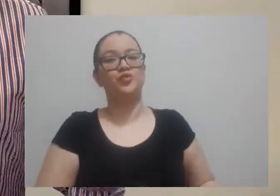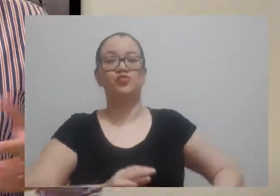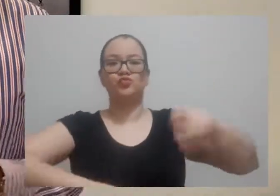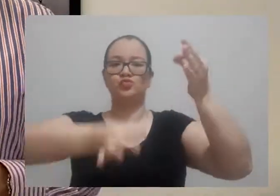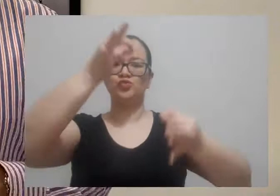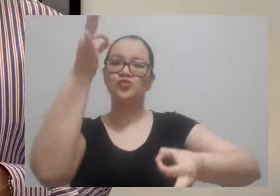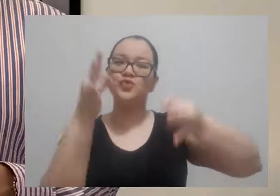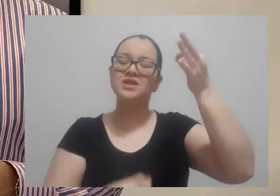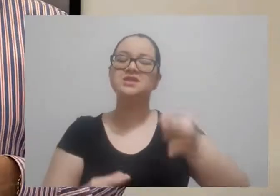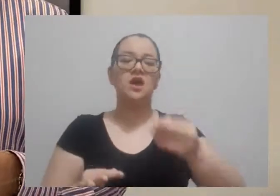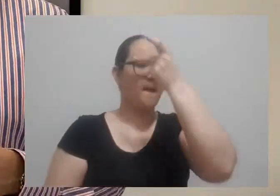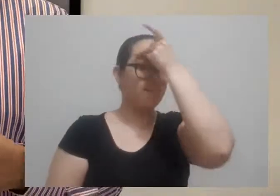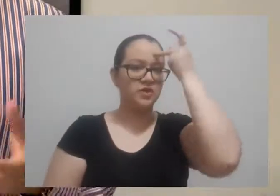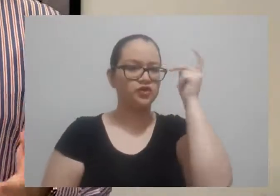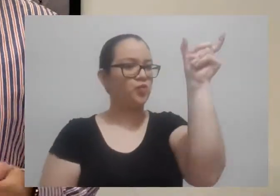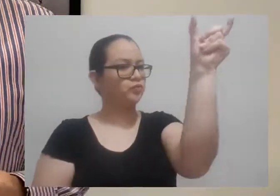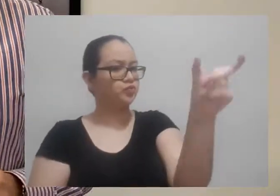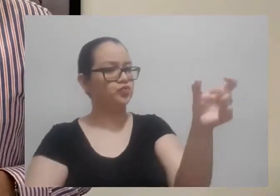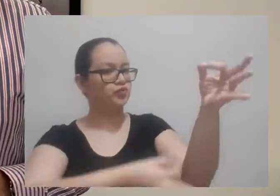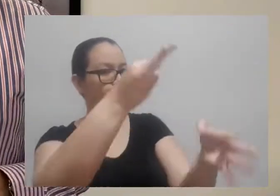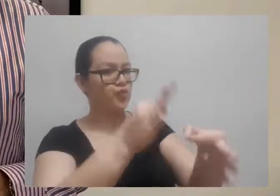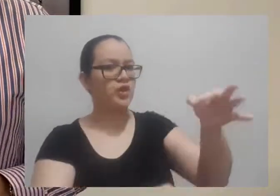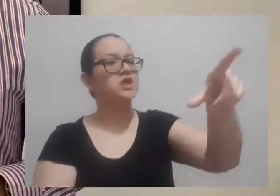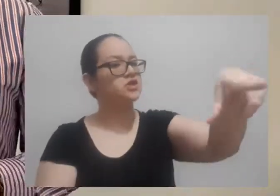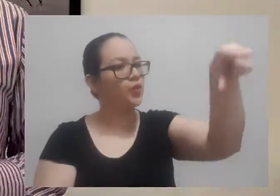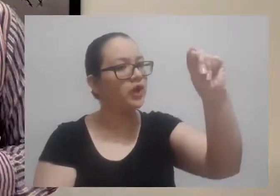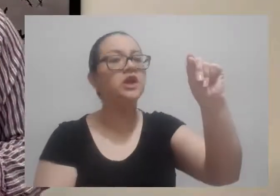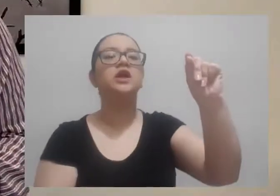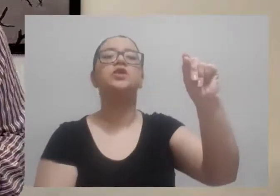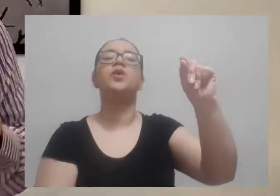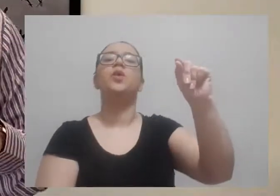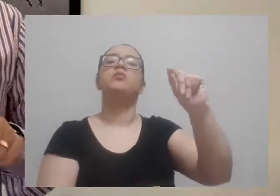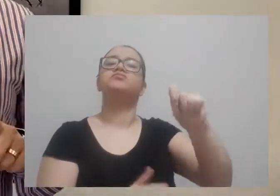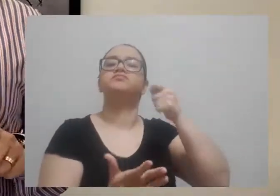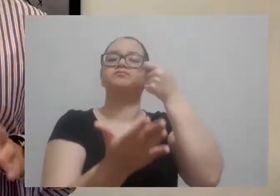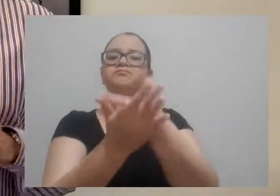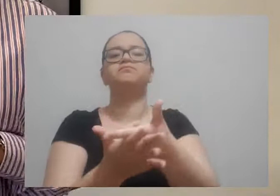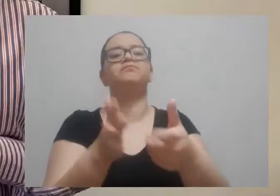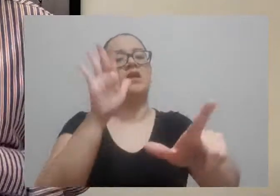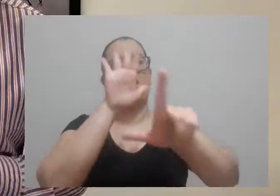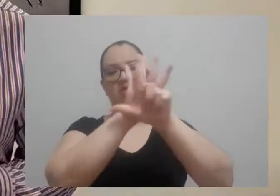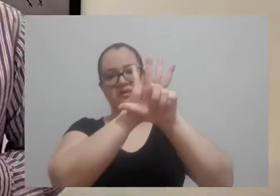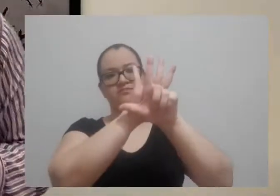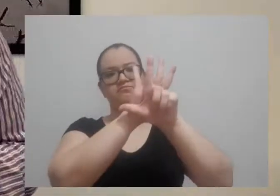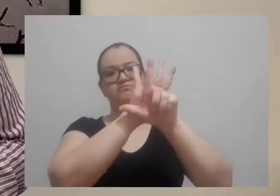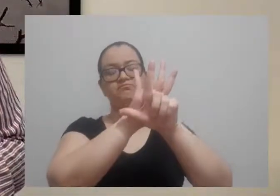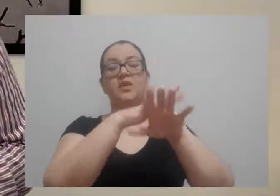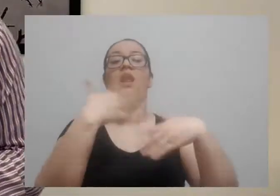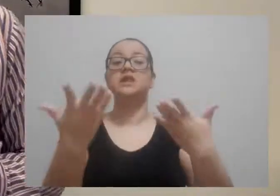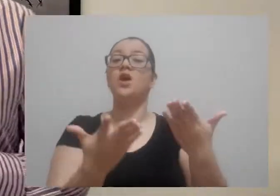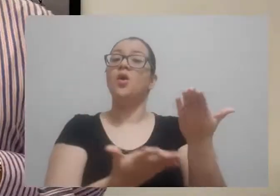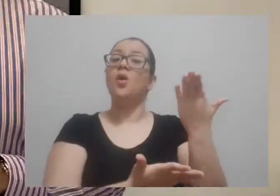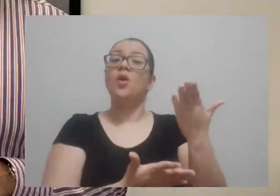os judeus escolhiam juízes que faziam a aplicação dessa lei. Ele diz que na época de Jesus esses dois fundamentos